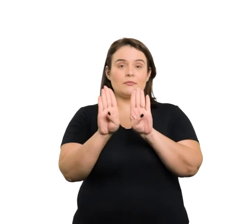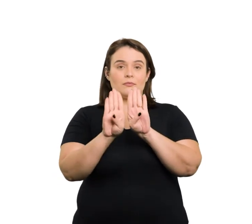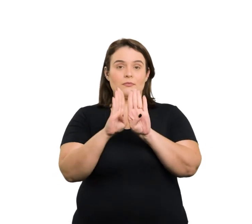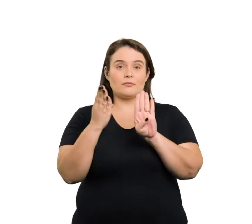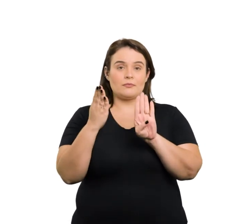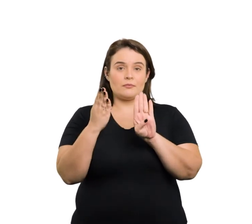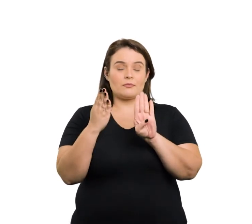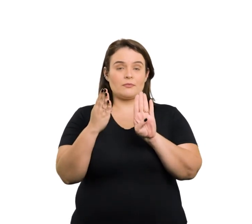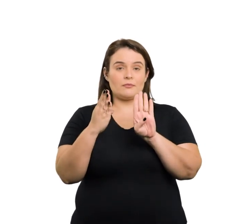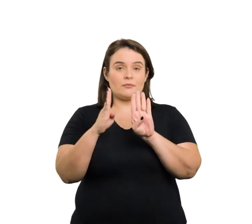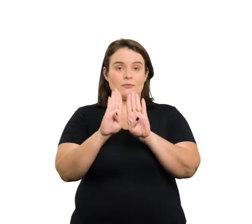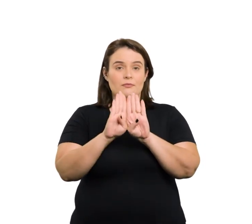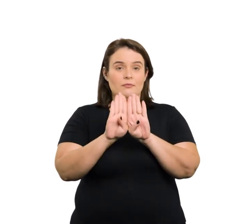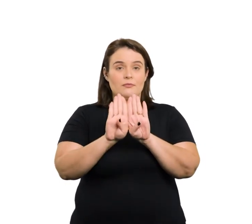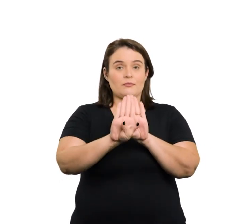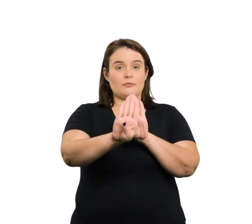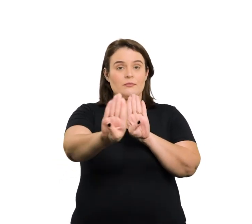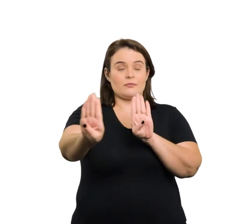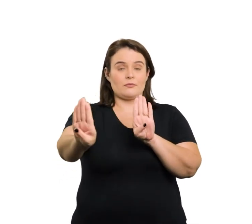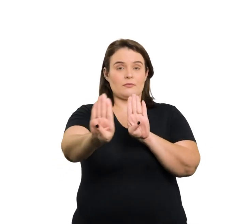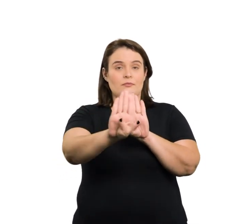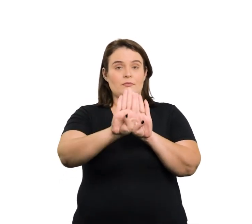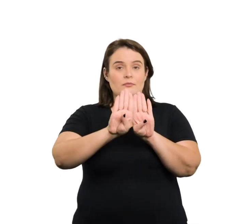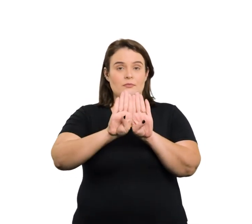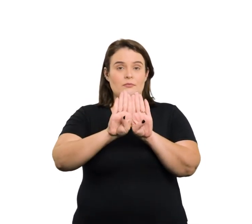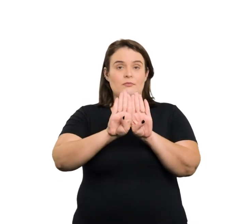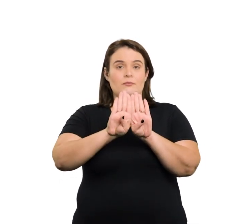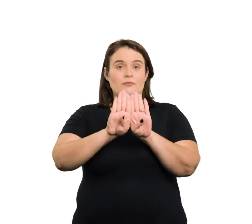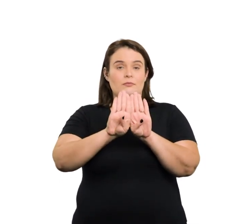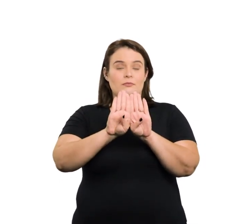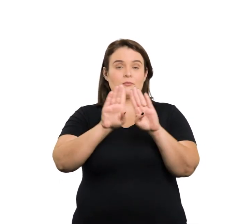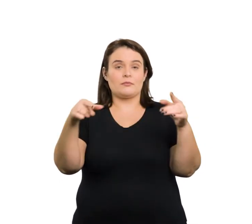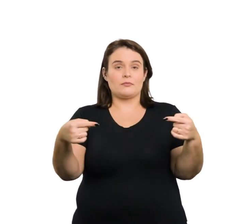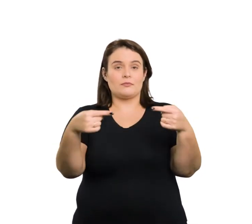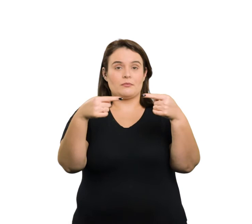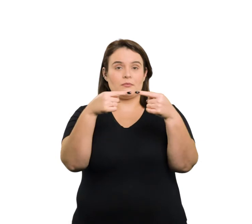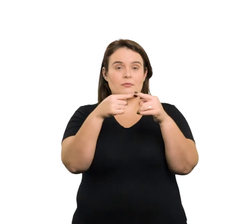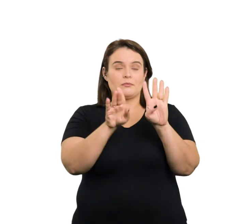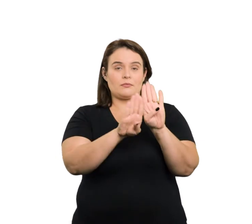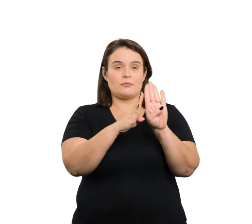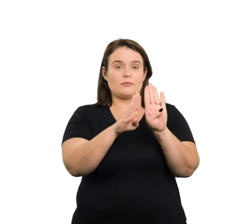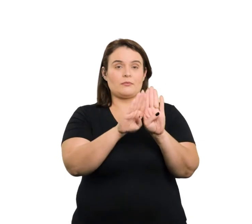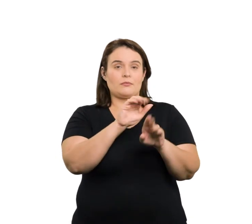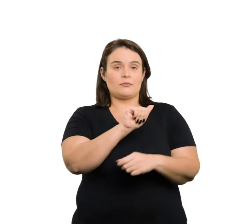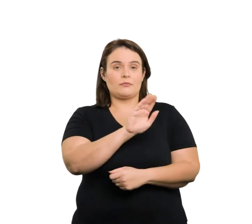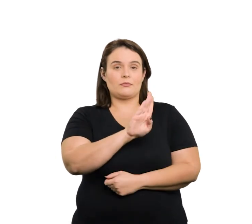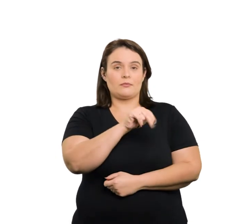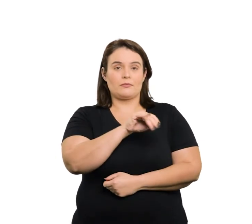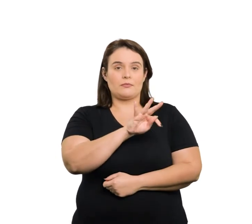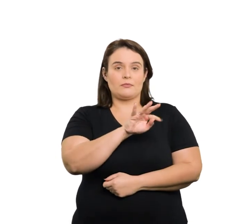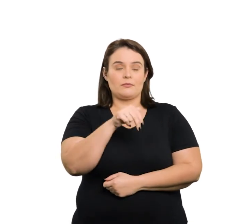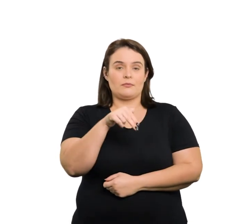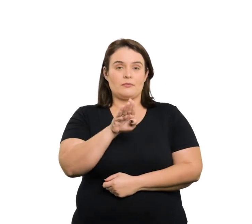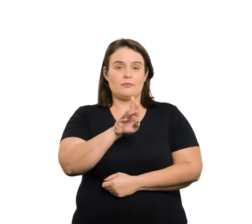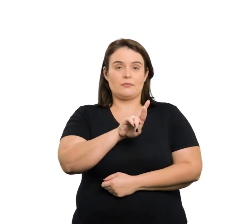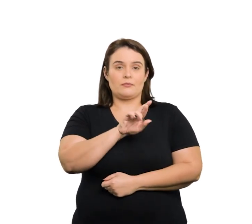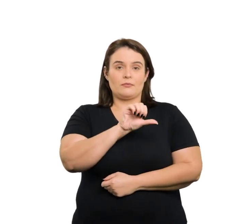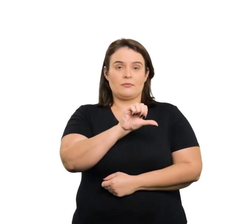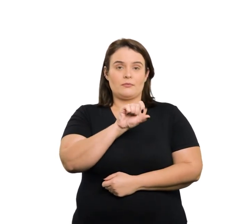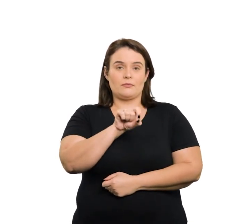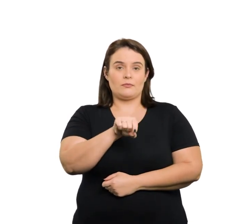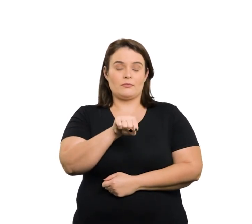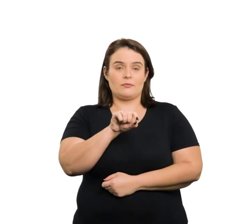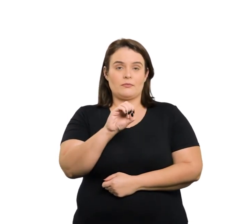Porta da cabina com sentido de abertura para o lado externo, atendendo ao item Porta, da ABNT